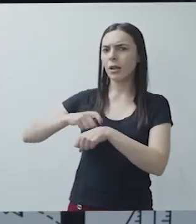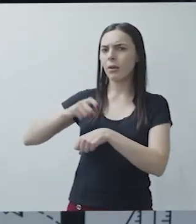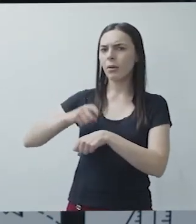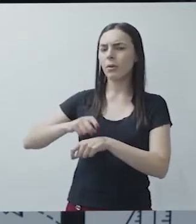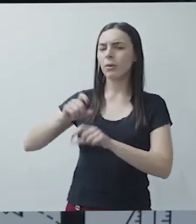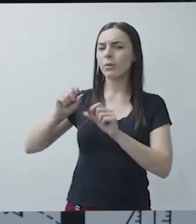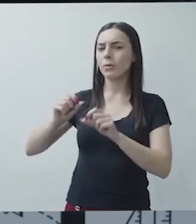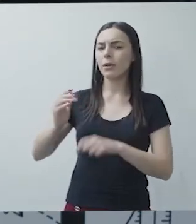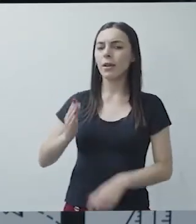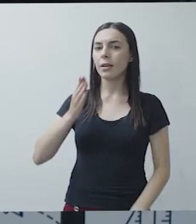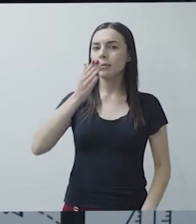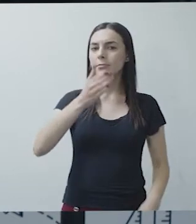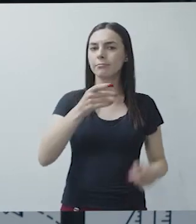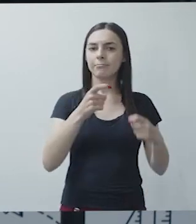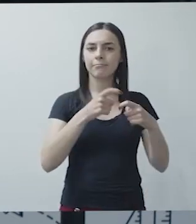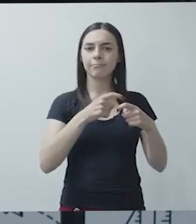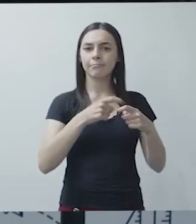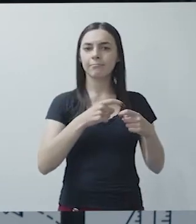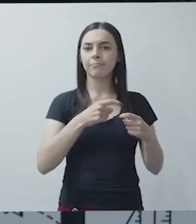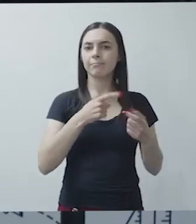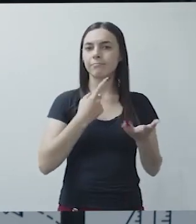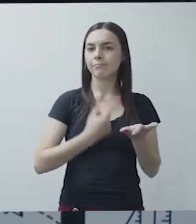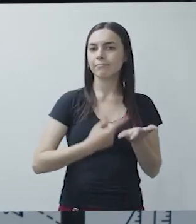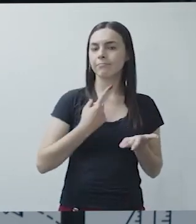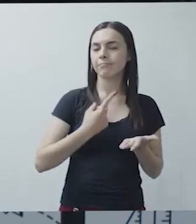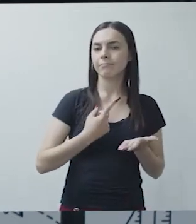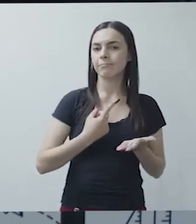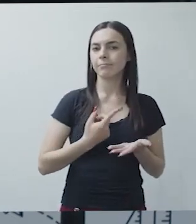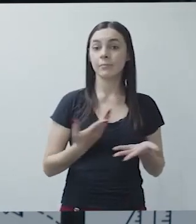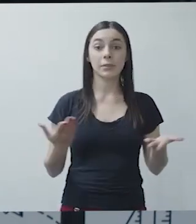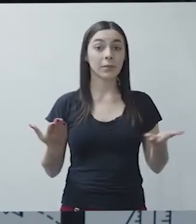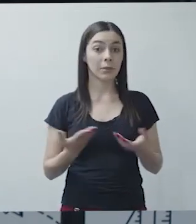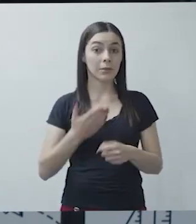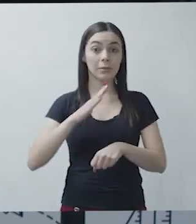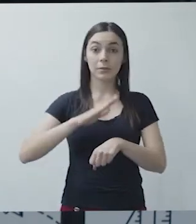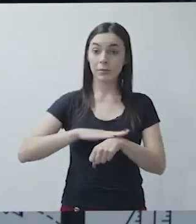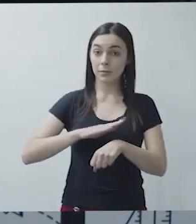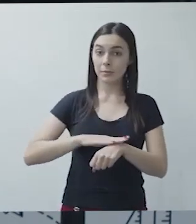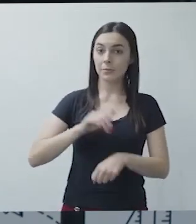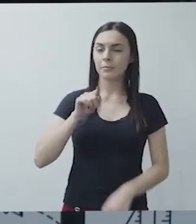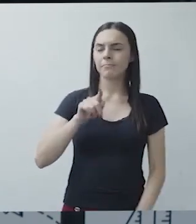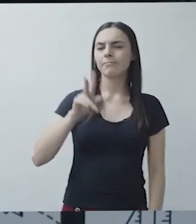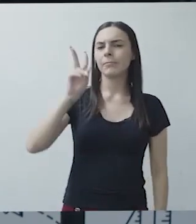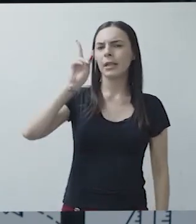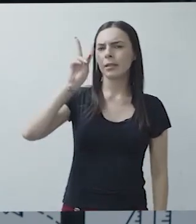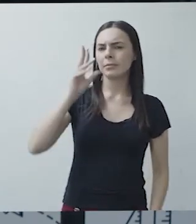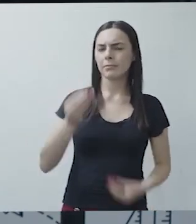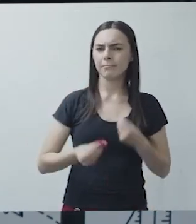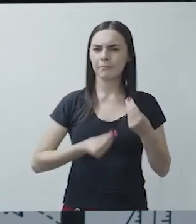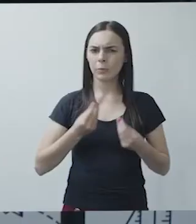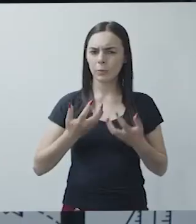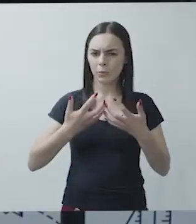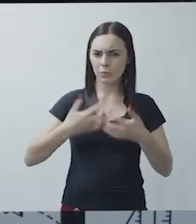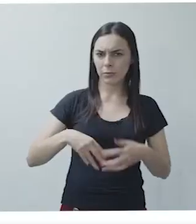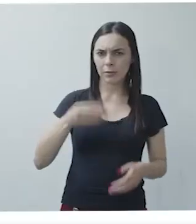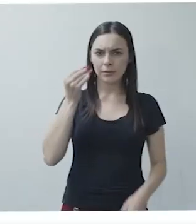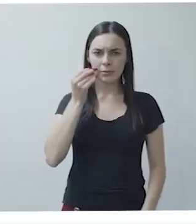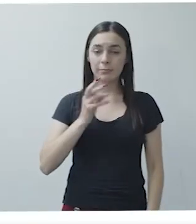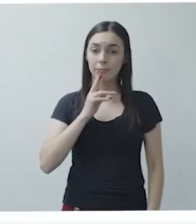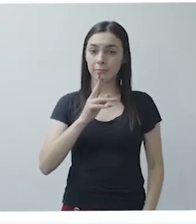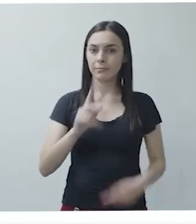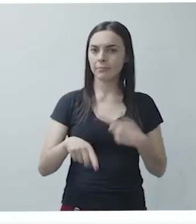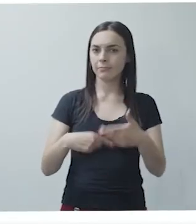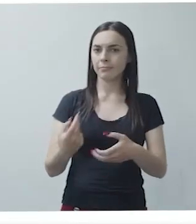ele ir para a consulta médica, tá? Vou dar um tempinho para vocês lembrarem como faz e tentar resolver e eu já